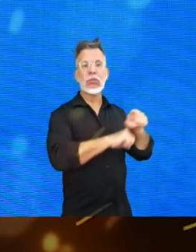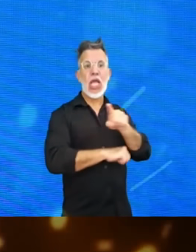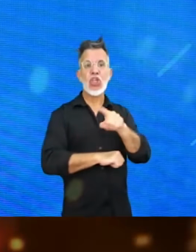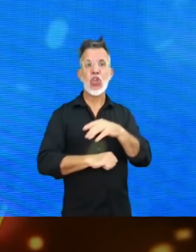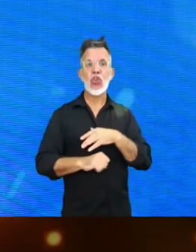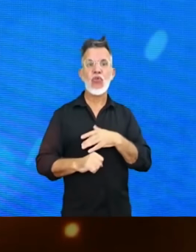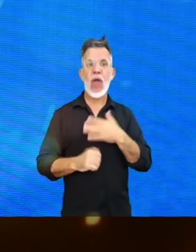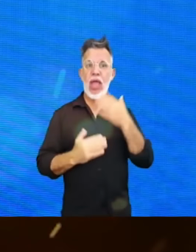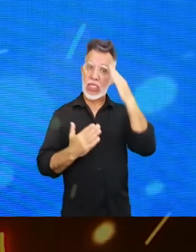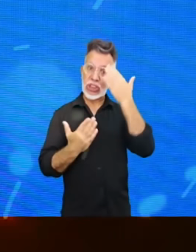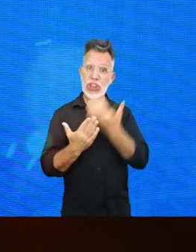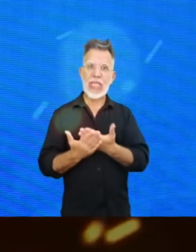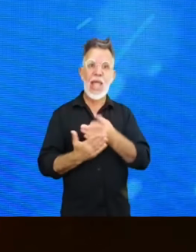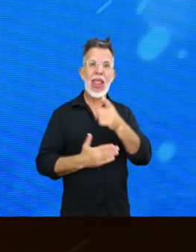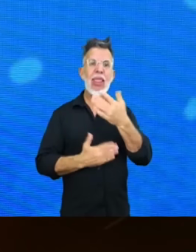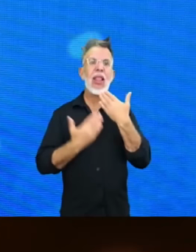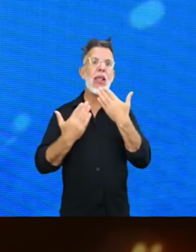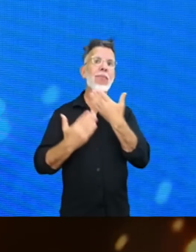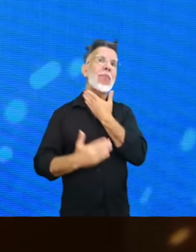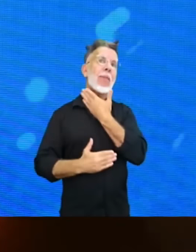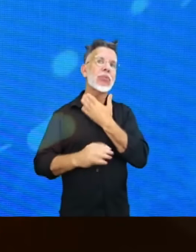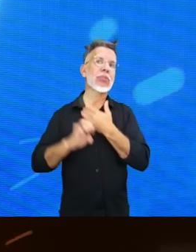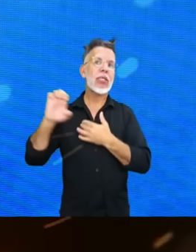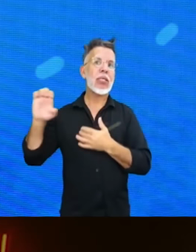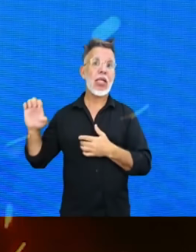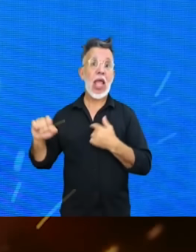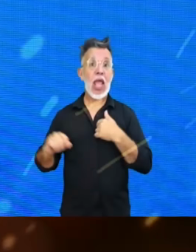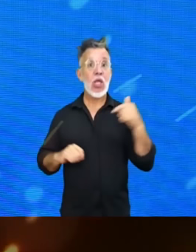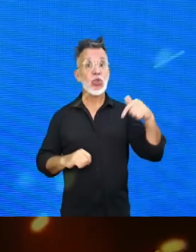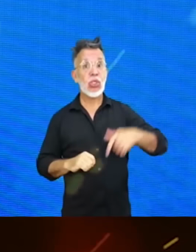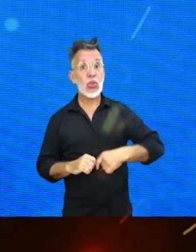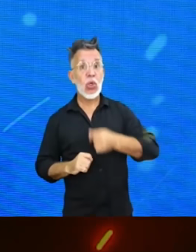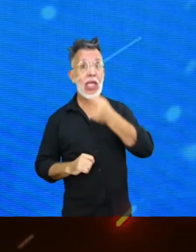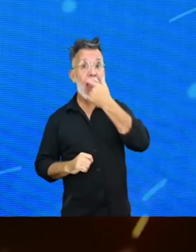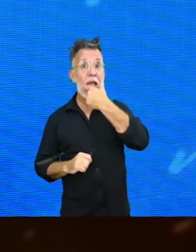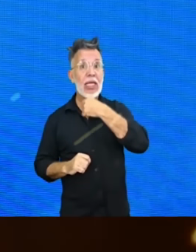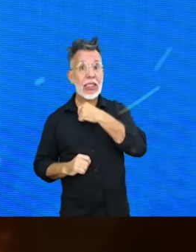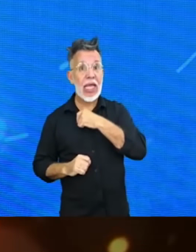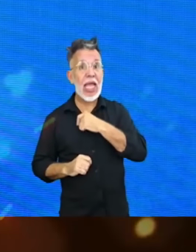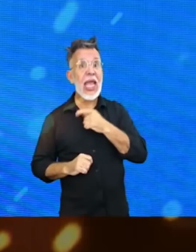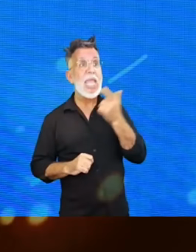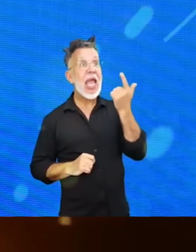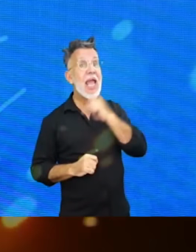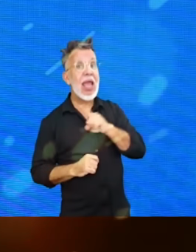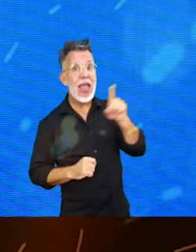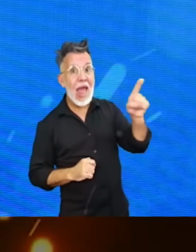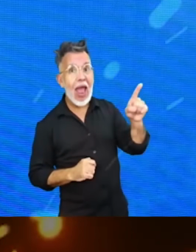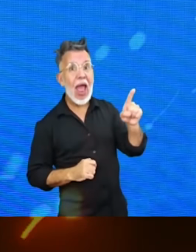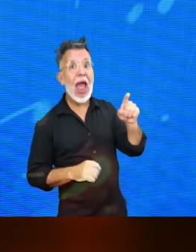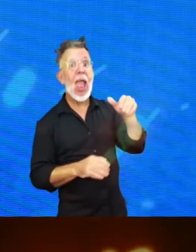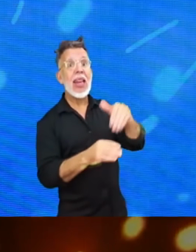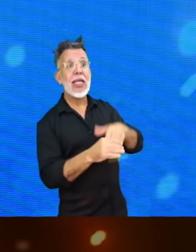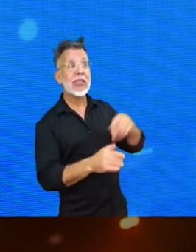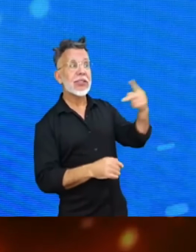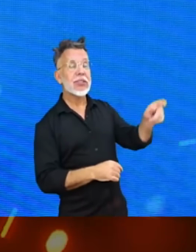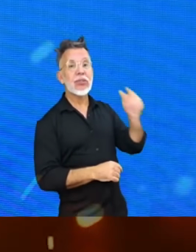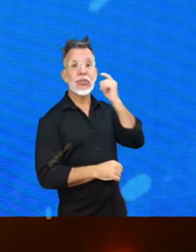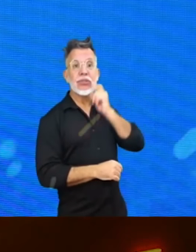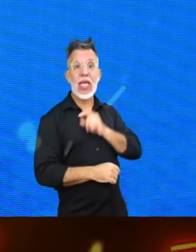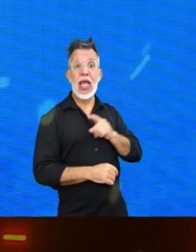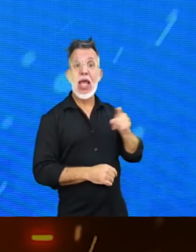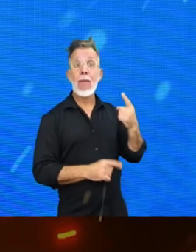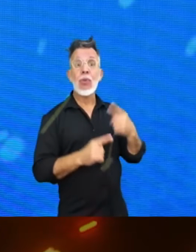estou aqui porque o bolos ia ganhar eleição do bananinha que ele é fraco e eu faço uma promessa de campanha para